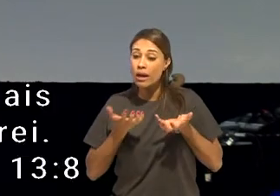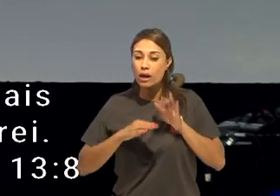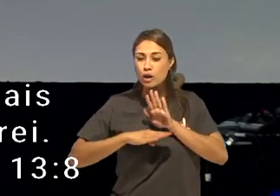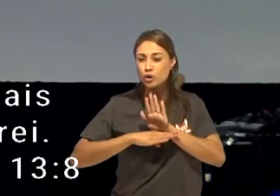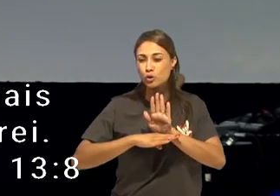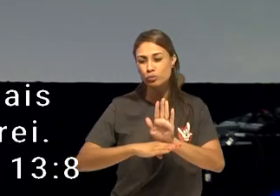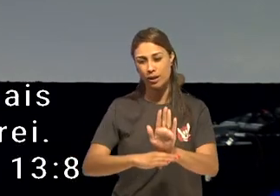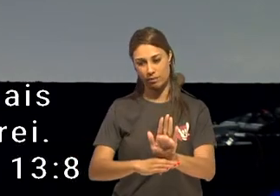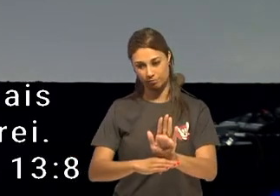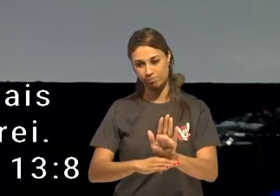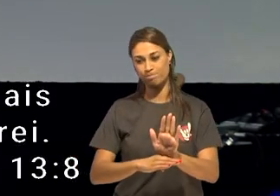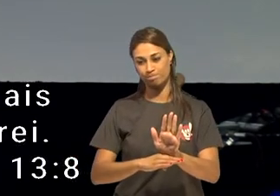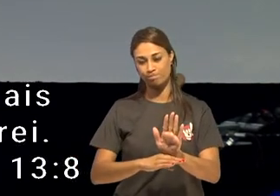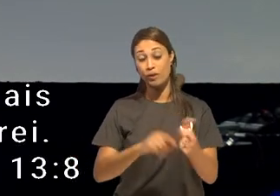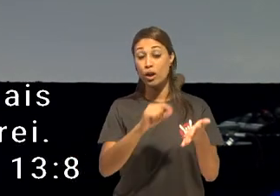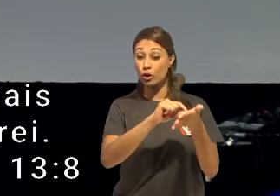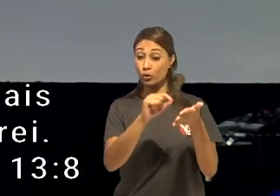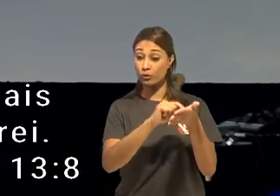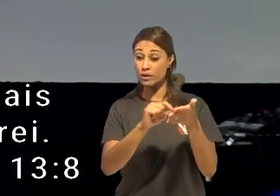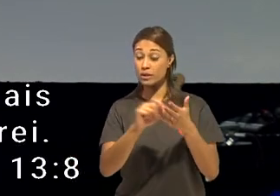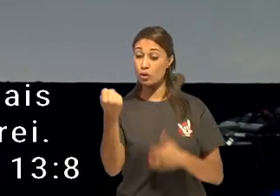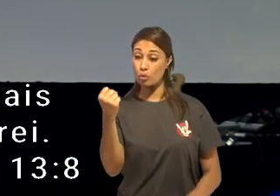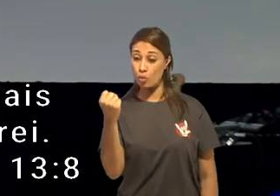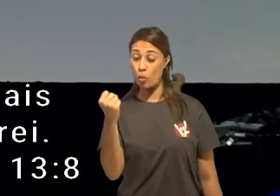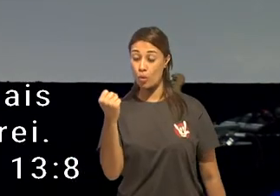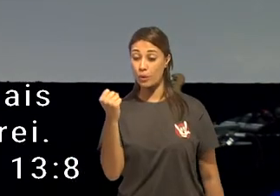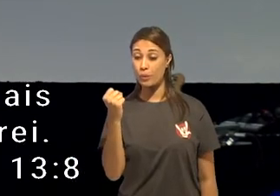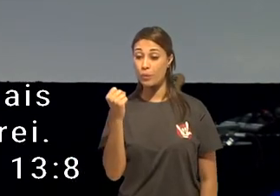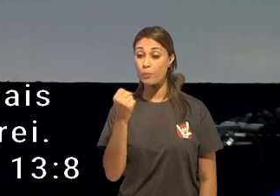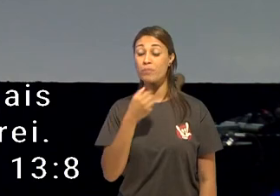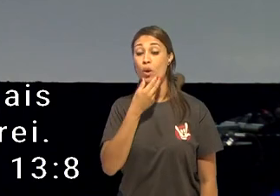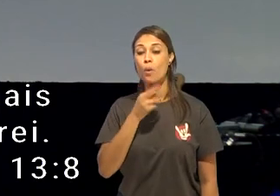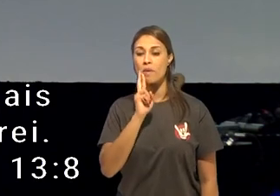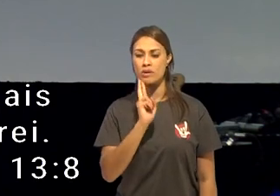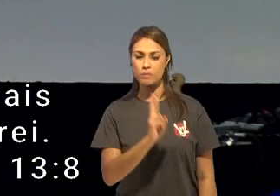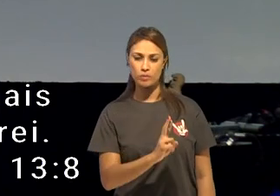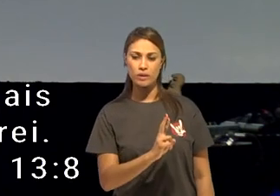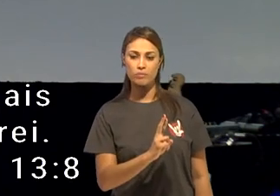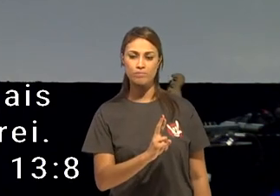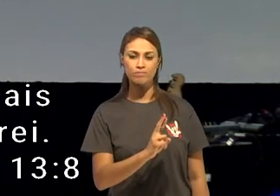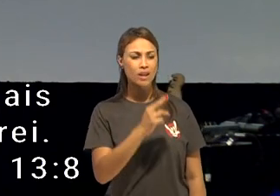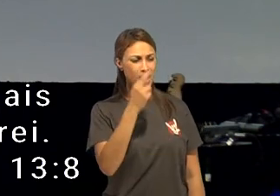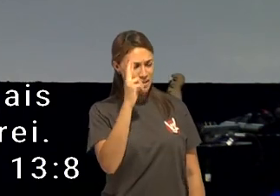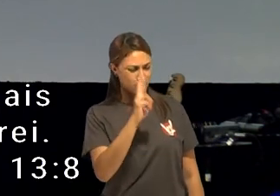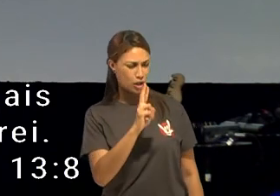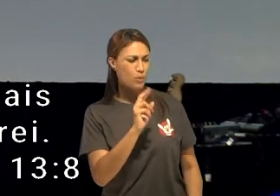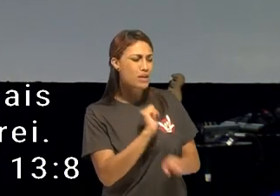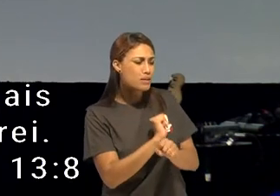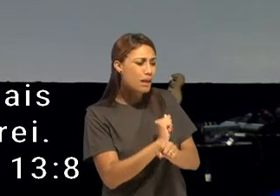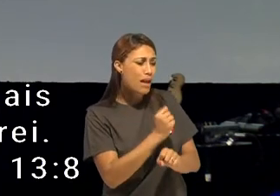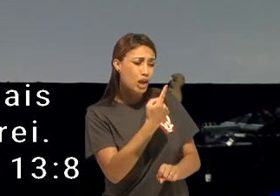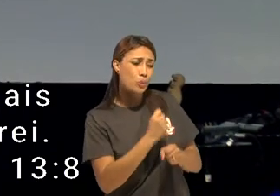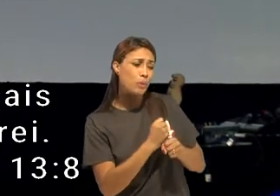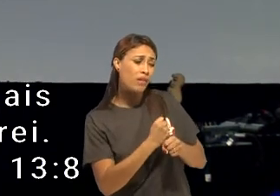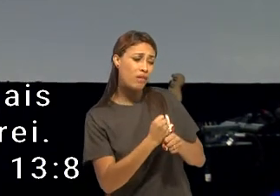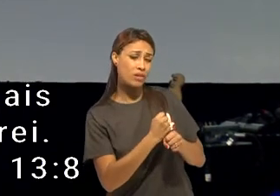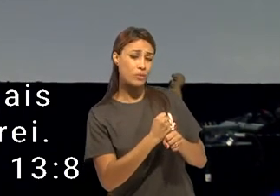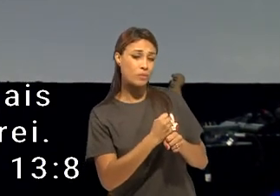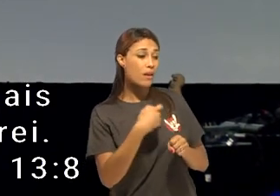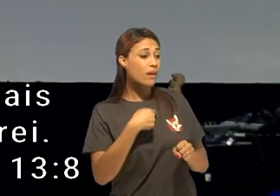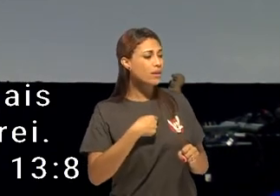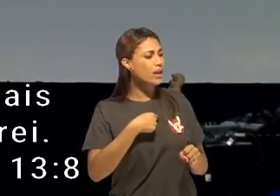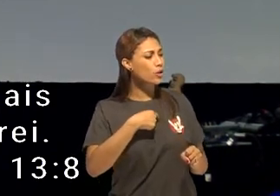assim: respondeu o homem: Senhor, deixa por mais um ano e eu